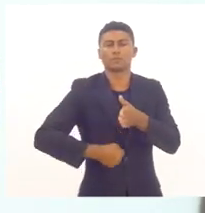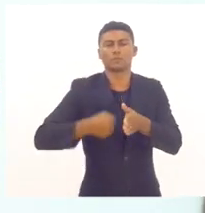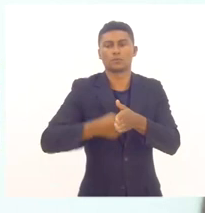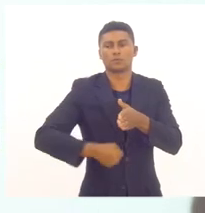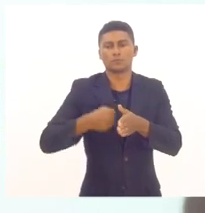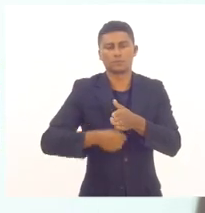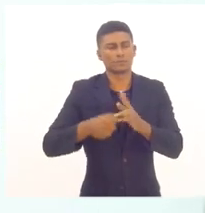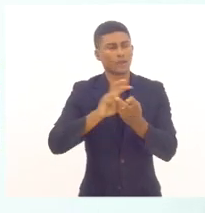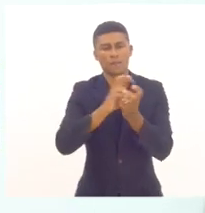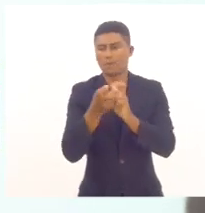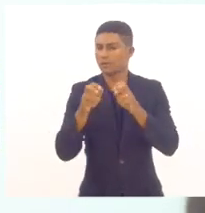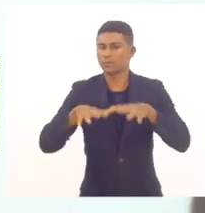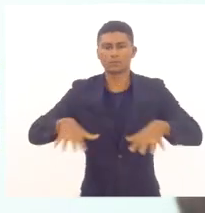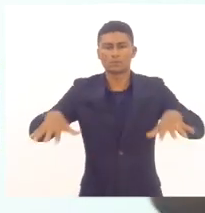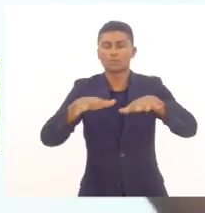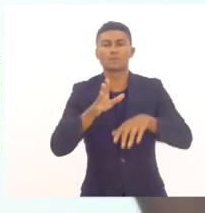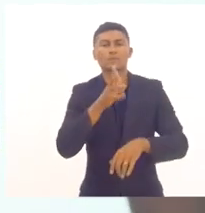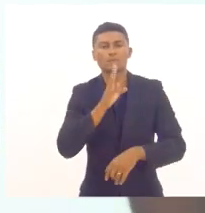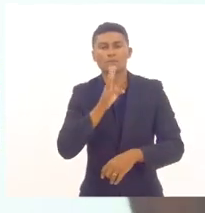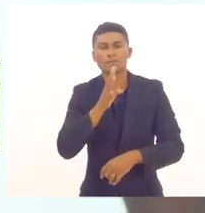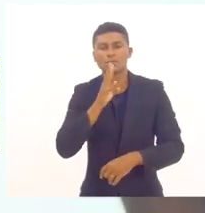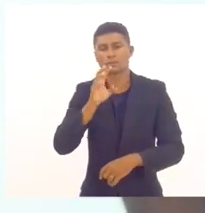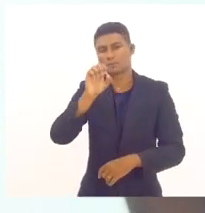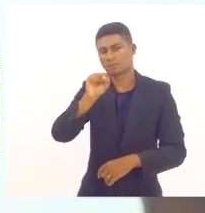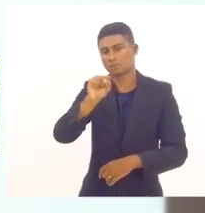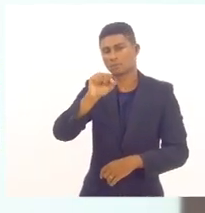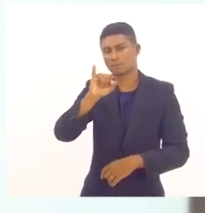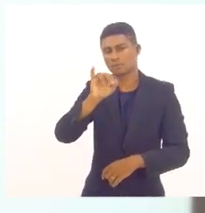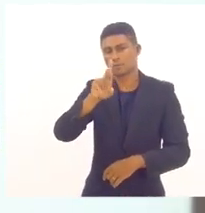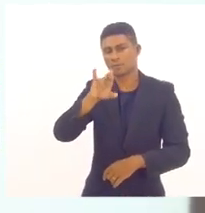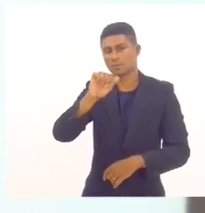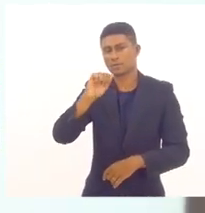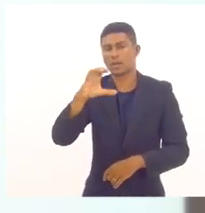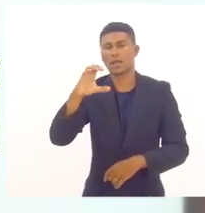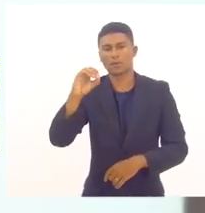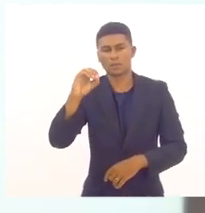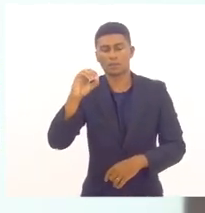todo capoeira conhece, do Siríaco com